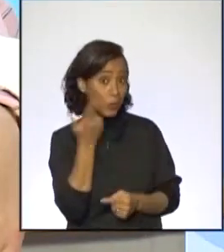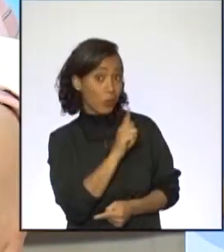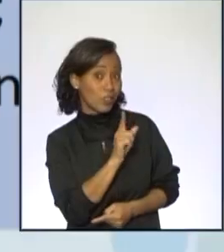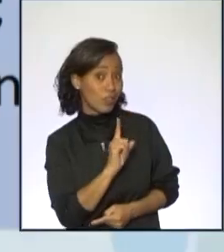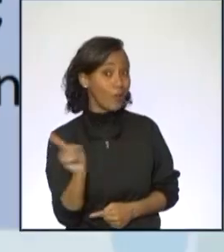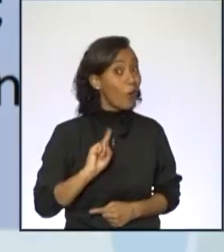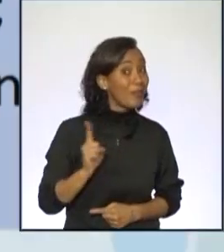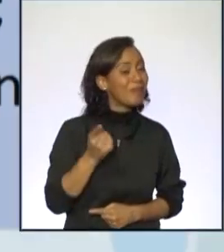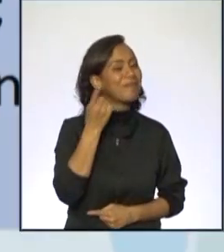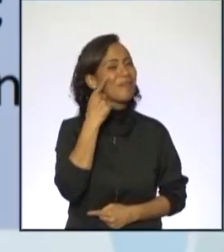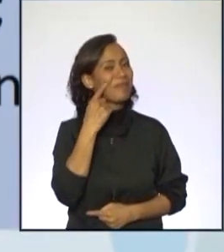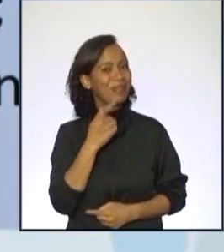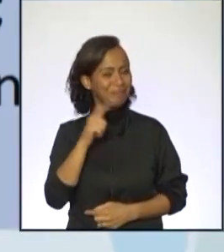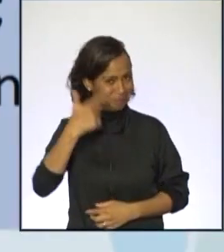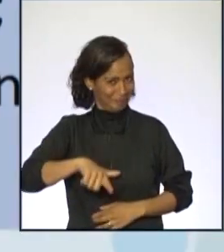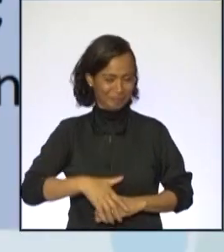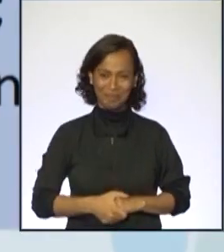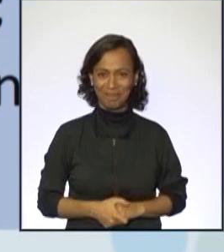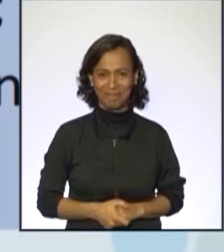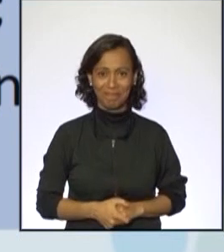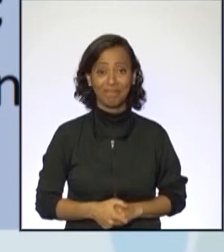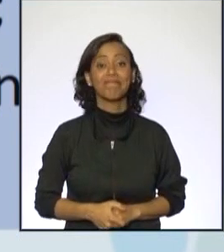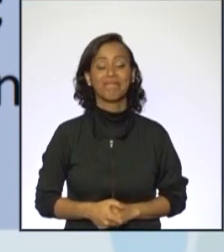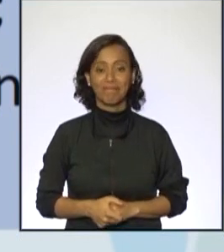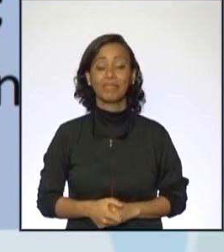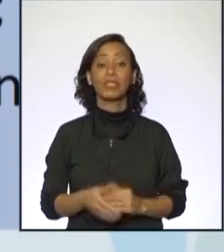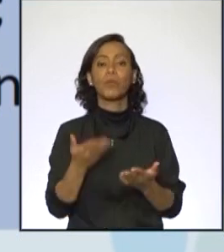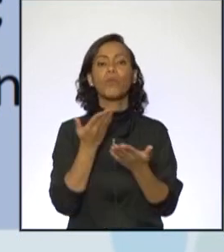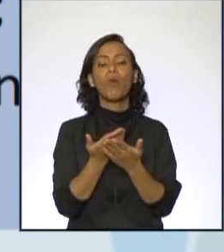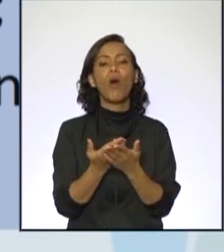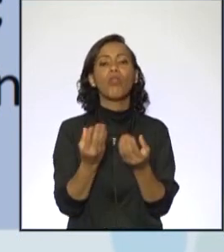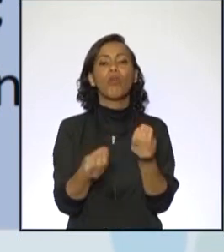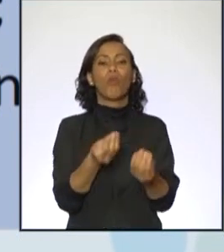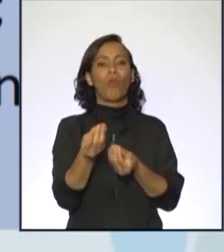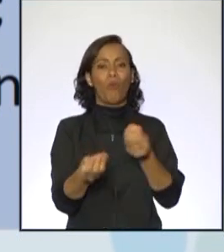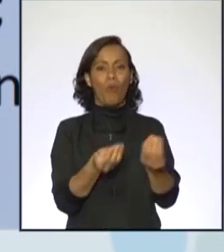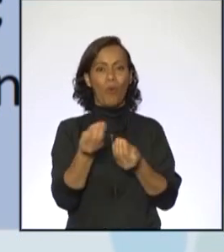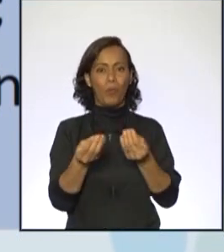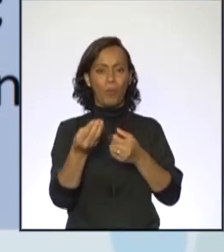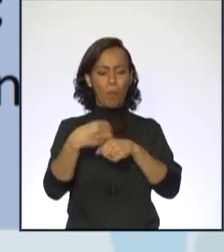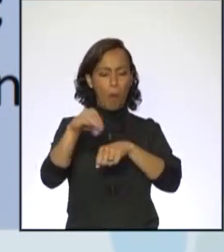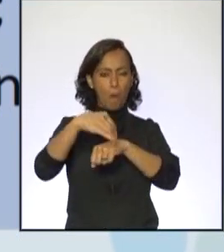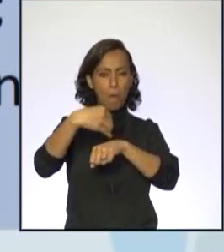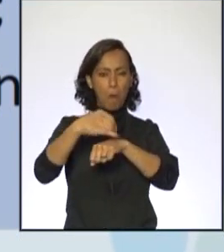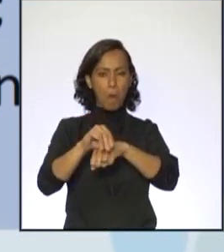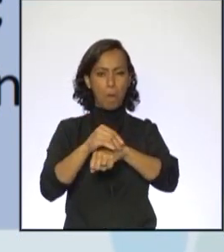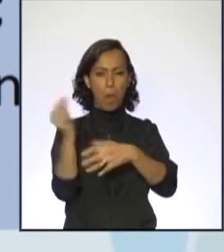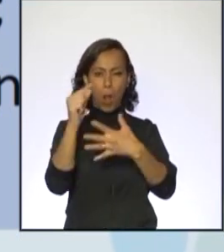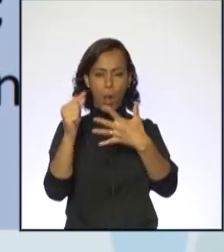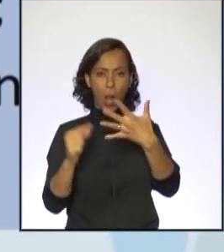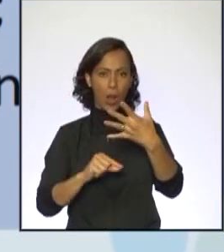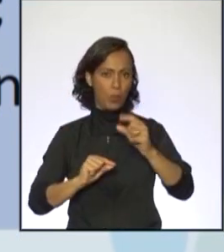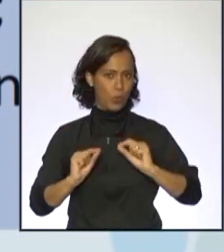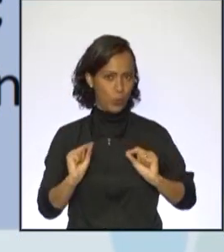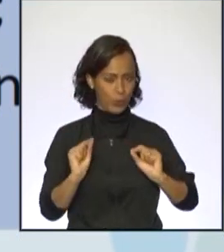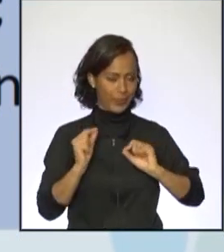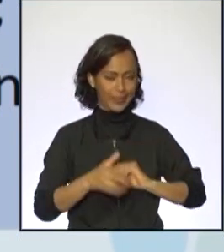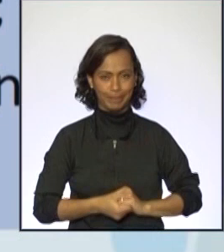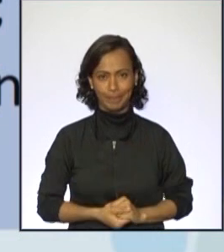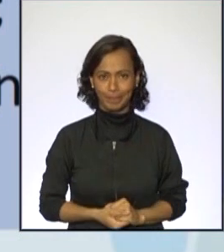lá? O que nós fizemos nessa aula? Tentamos passar para vocês, tá?